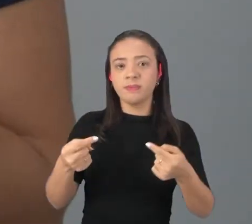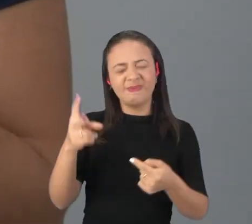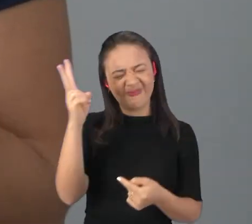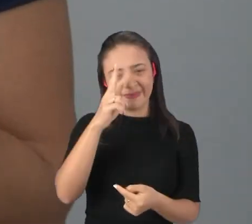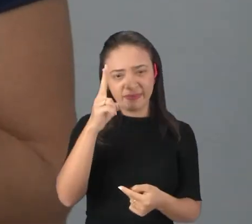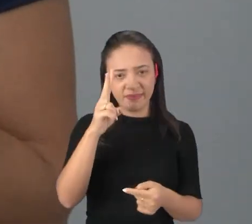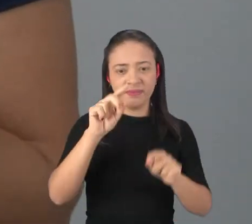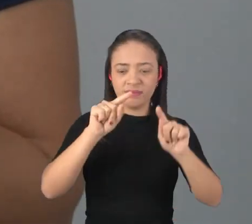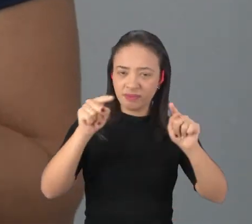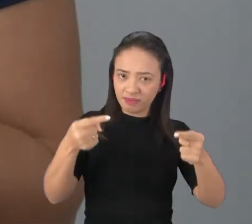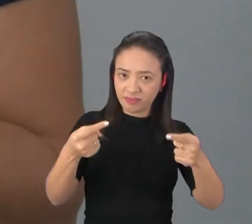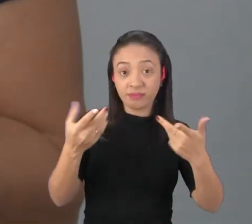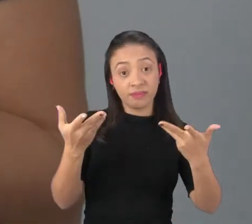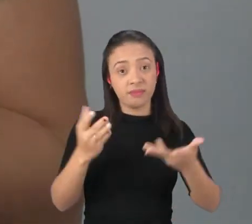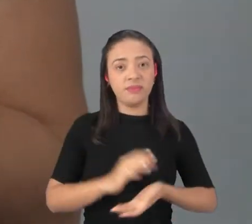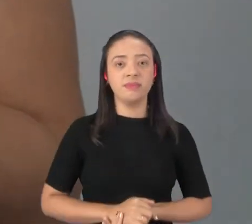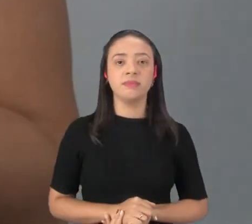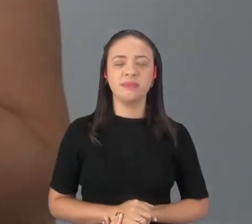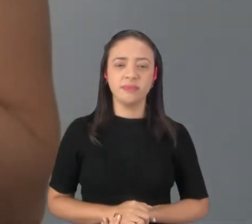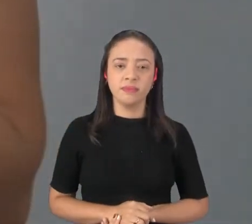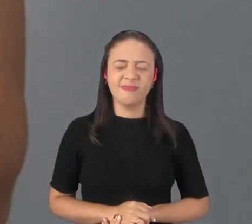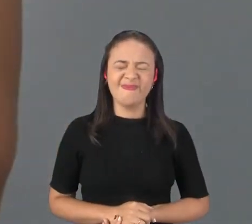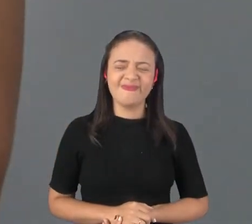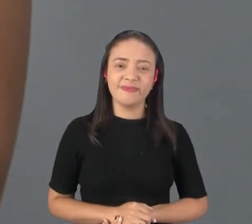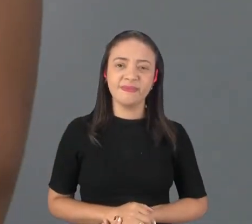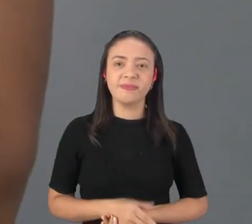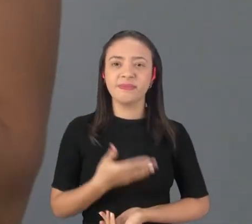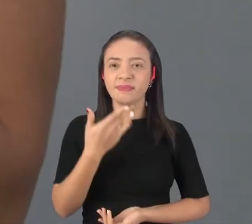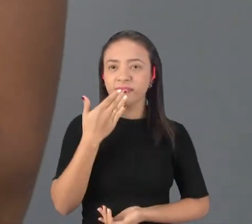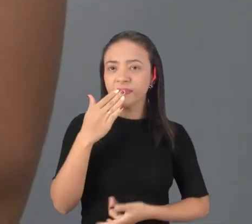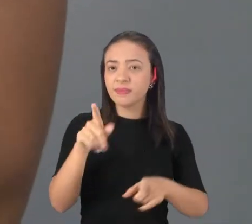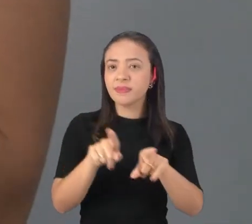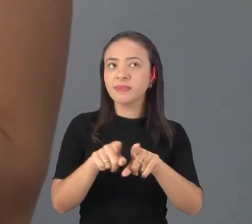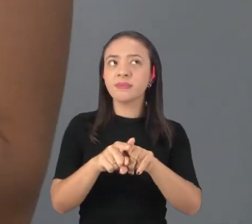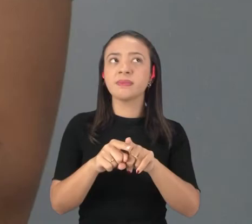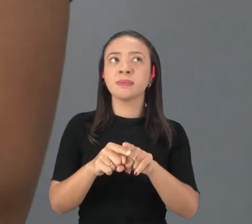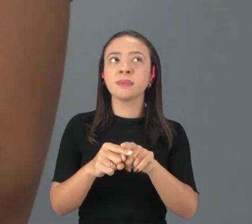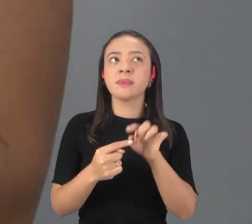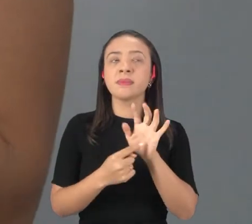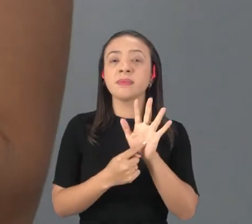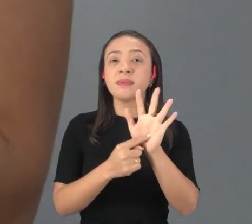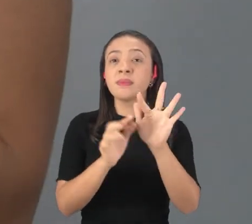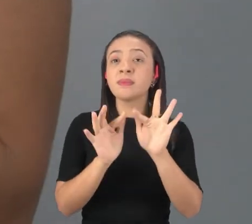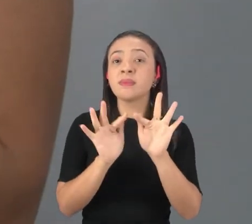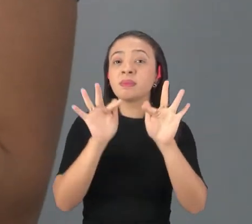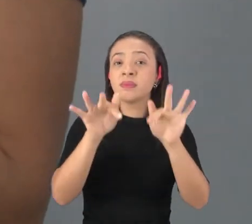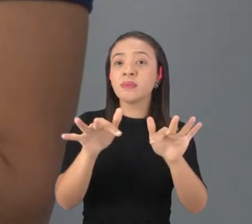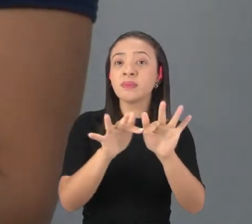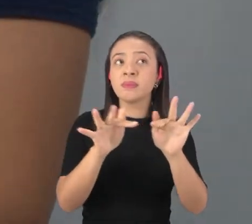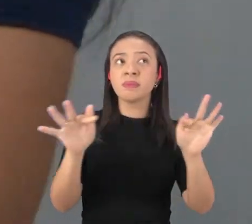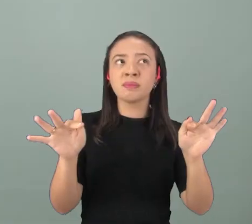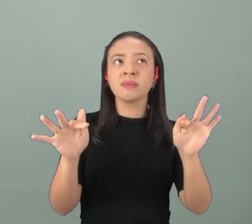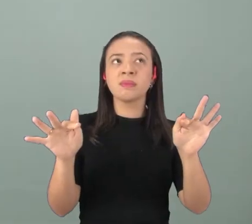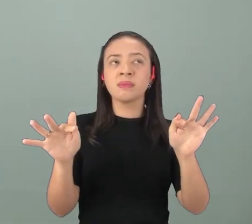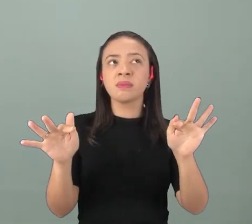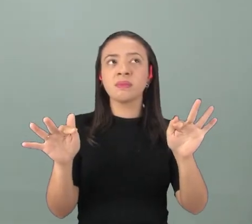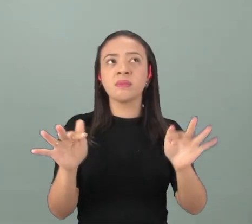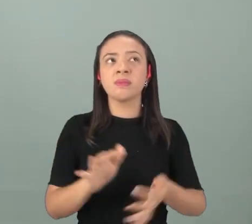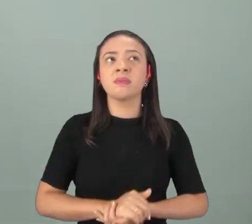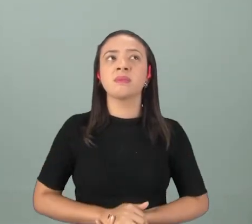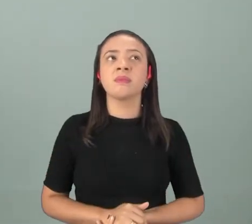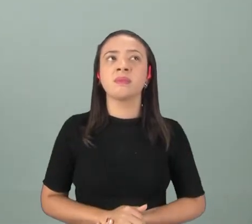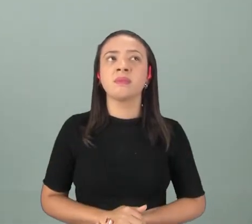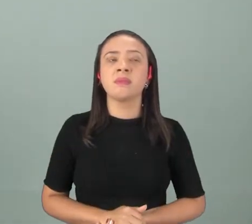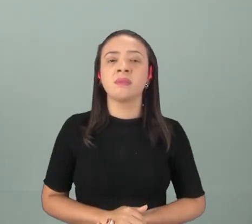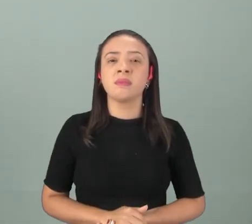do parêntese? Tá? Aí ele pede para me pegar, ó, indica o final de frases declarativas, ó, ou final de